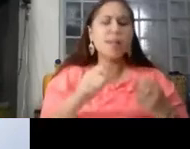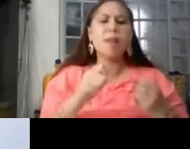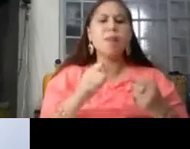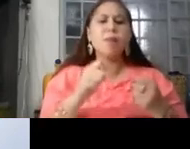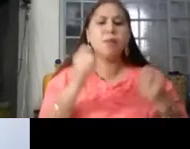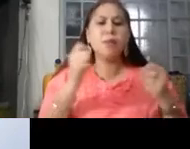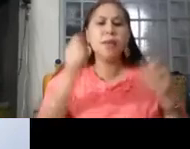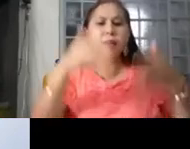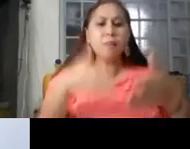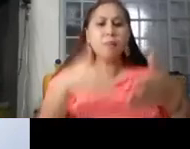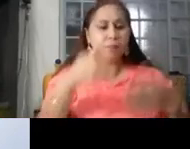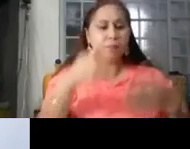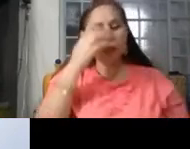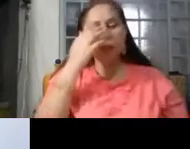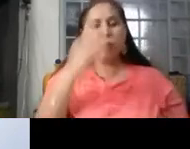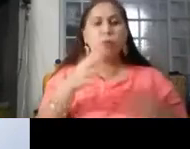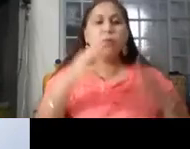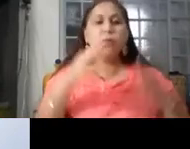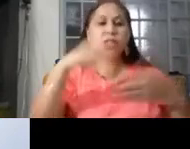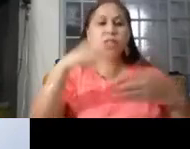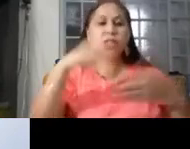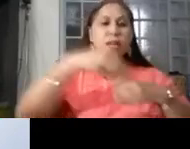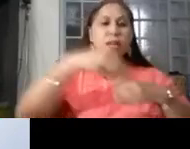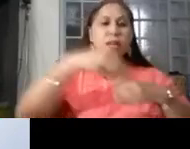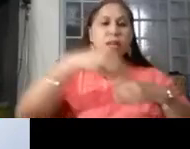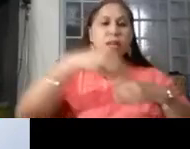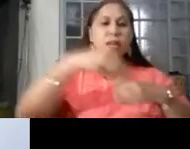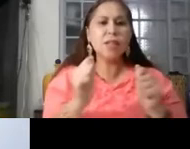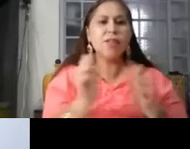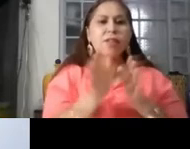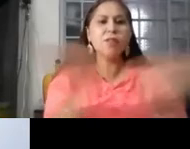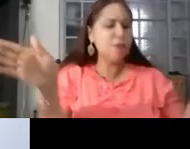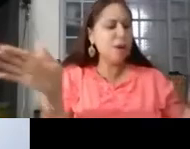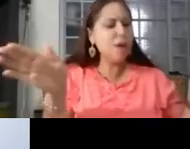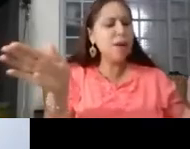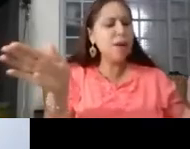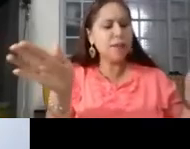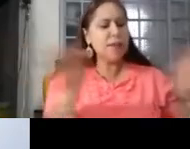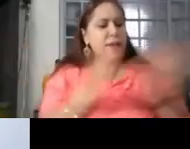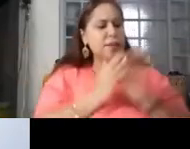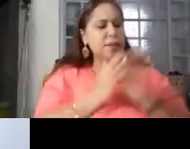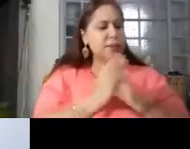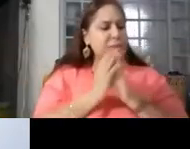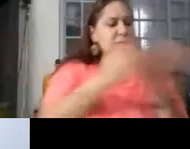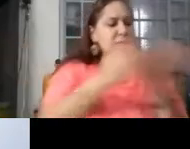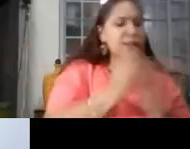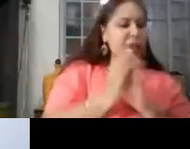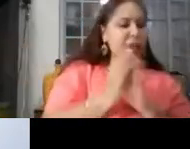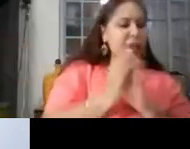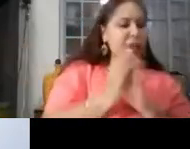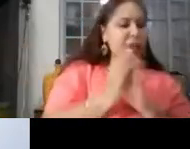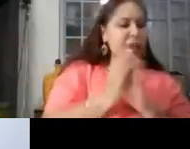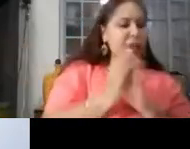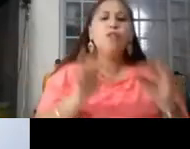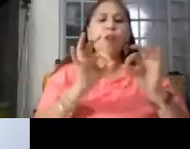linguística sabe, quando entra no mestrado de linguística, ele vai escolher uma corrente. Se ele quer seguir a